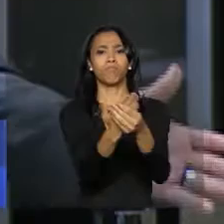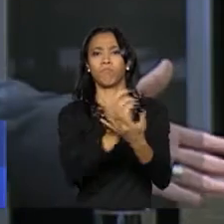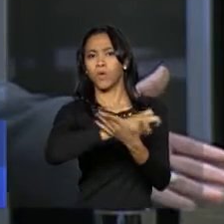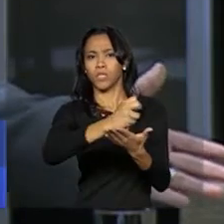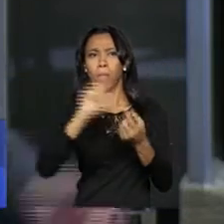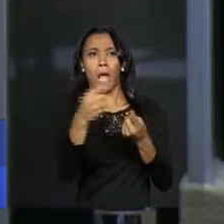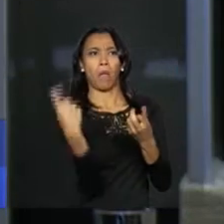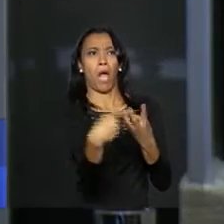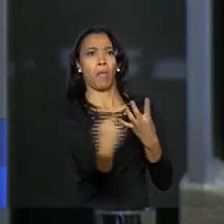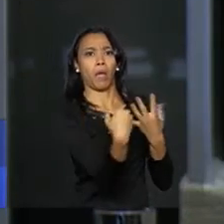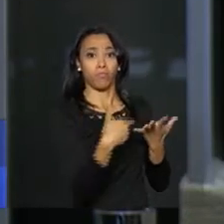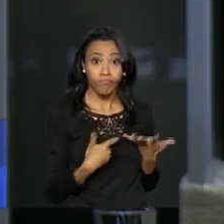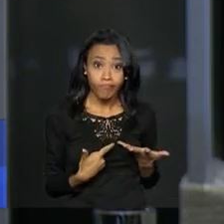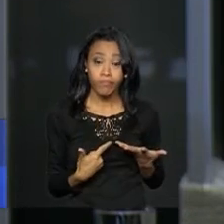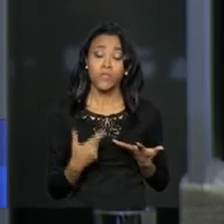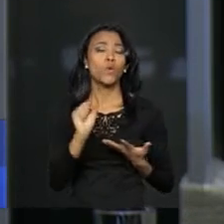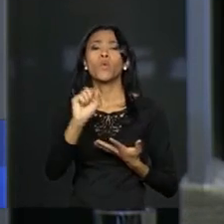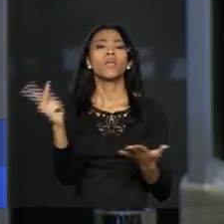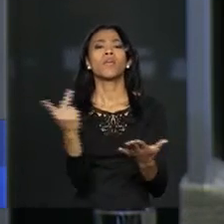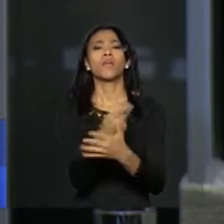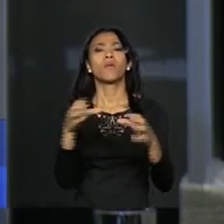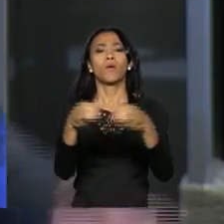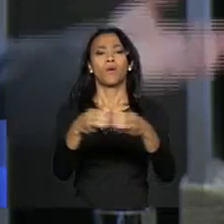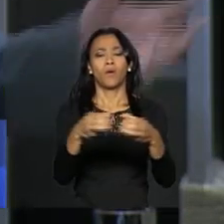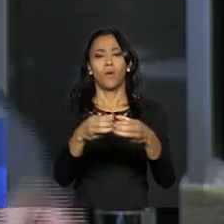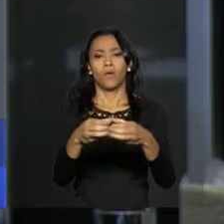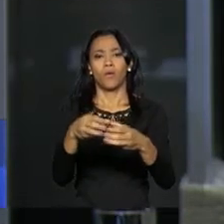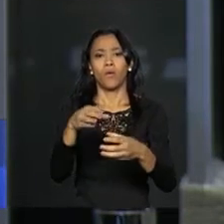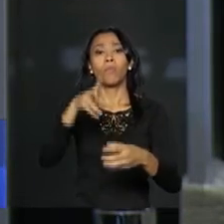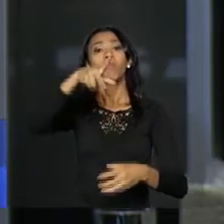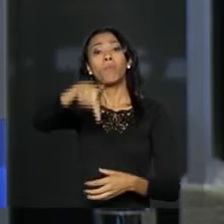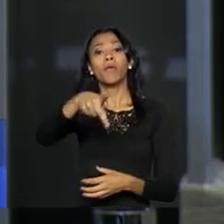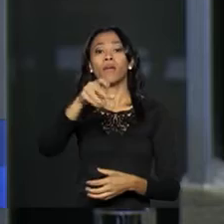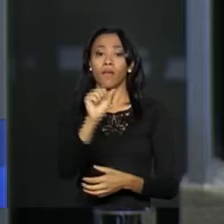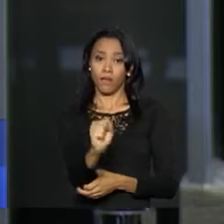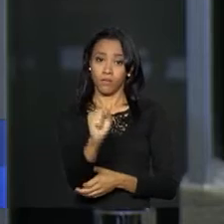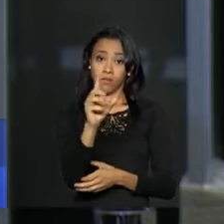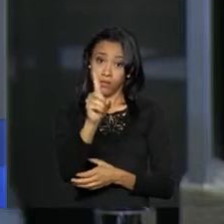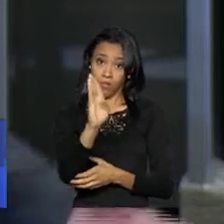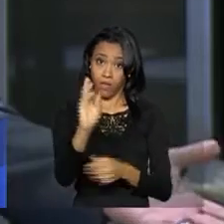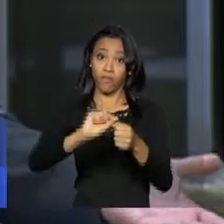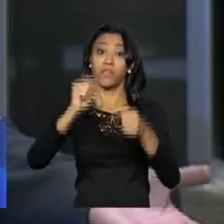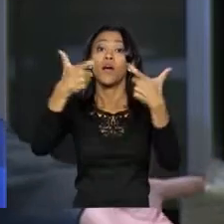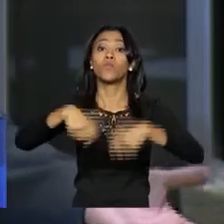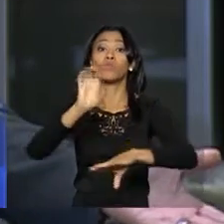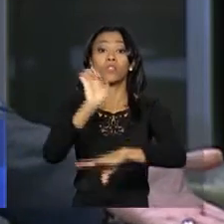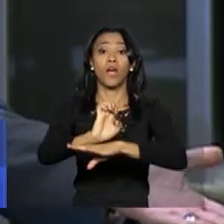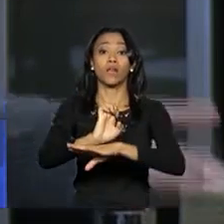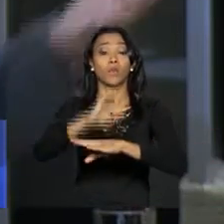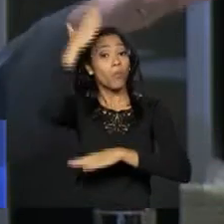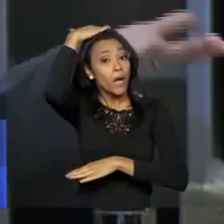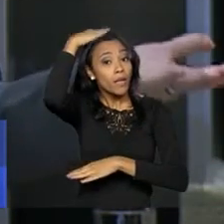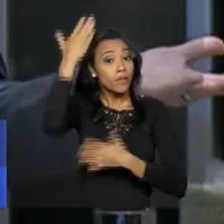o PSDB fez no Paraná? O que o PSDB fez no Paraná? Paraná vai caçar o